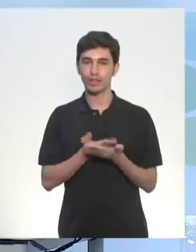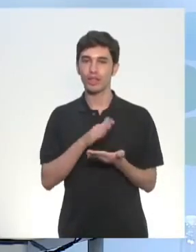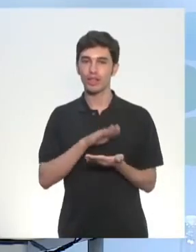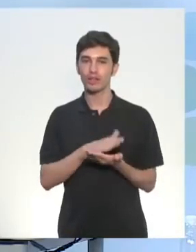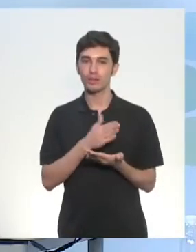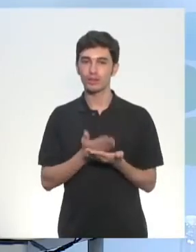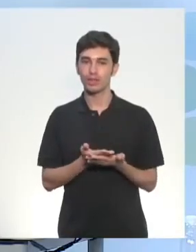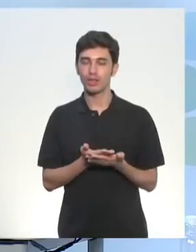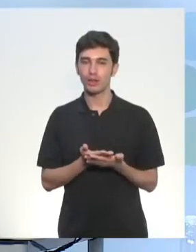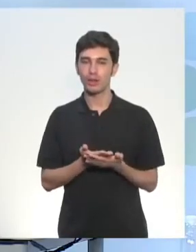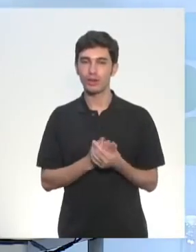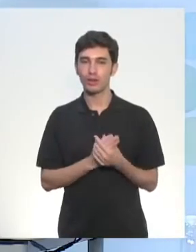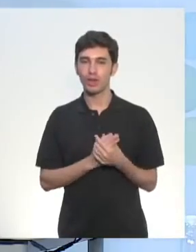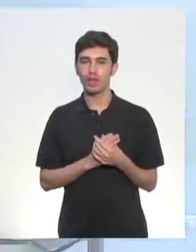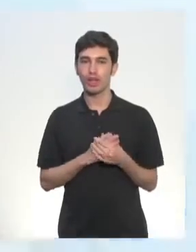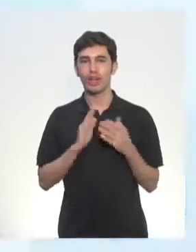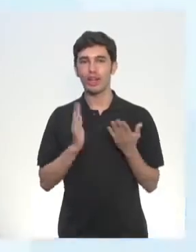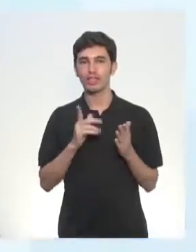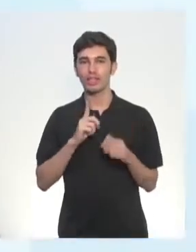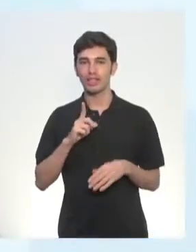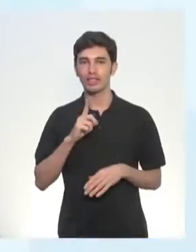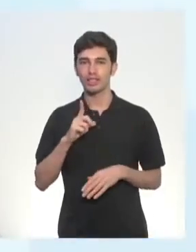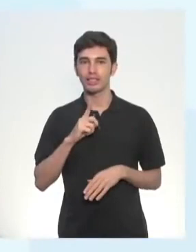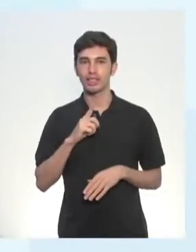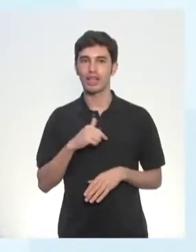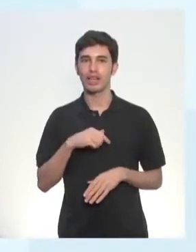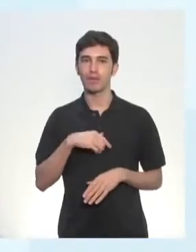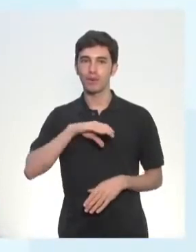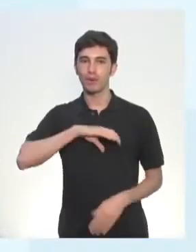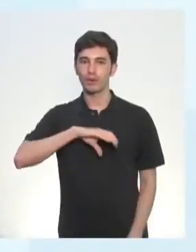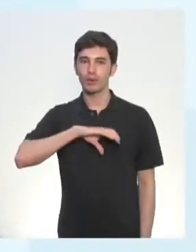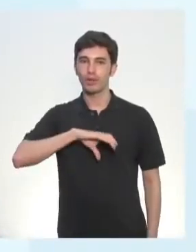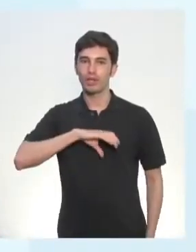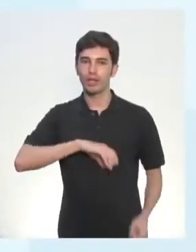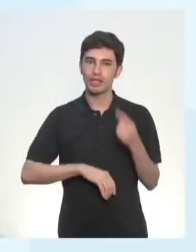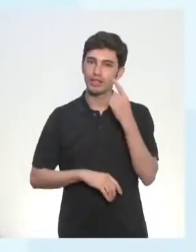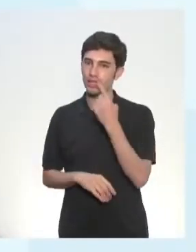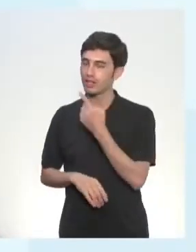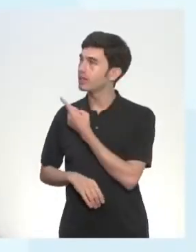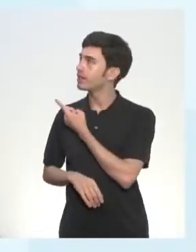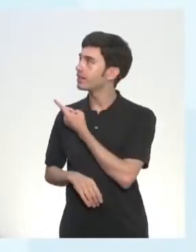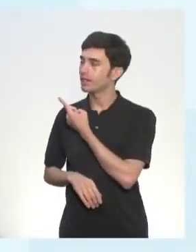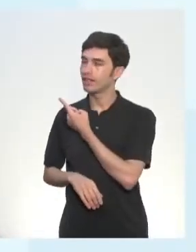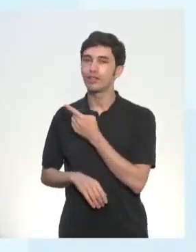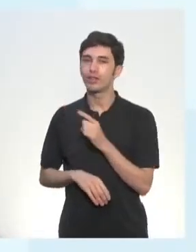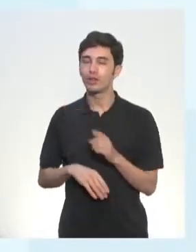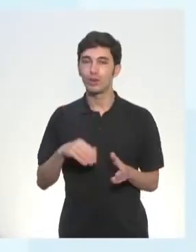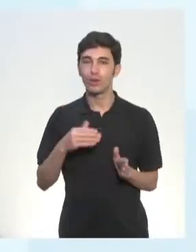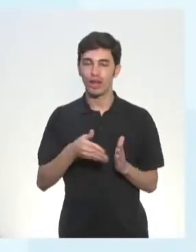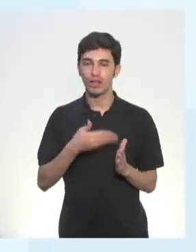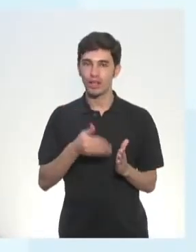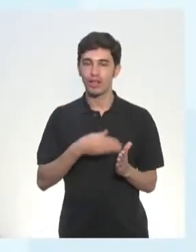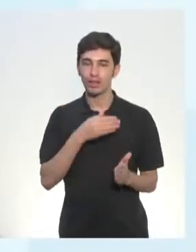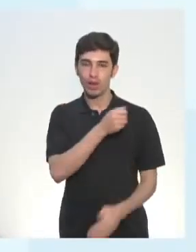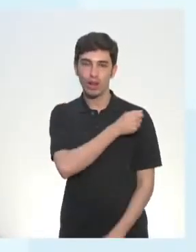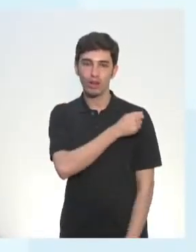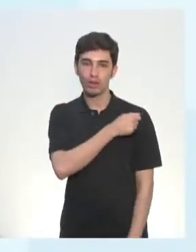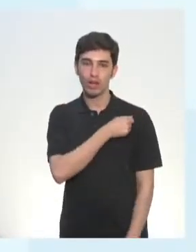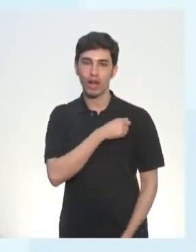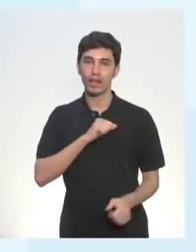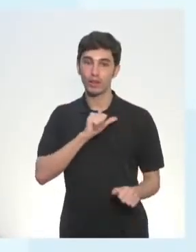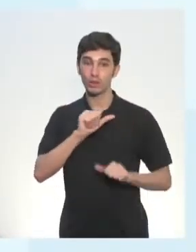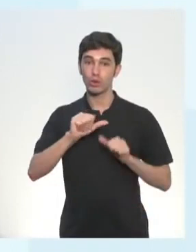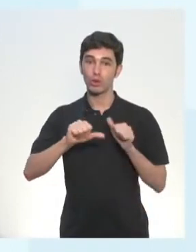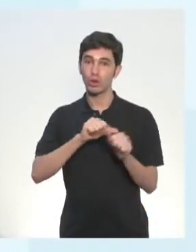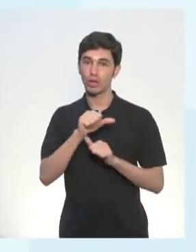texto, o texto, na verdade, ele já estava aqui em português no caderno do aluno de vocês, aí que eu peguei e passei para o inglês aí